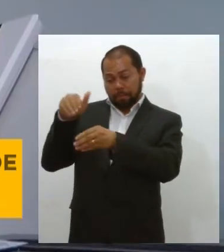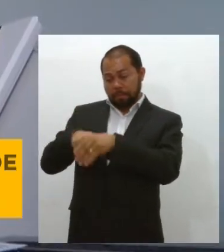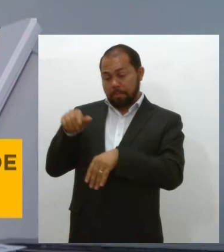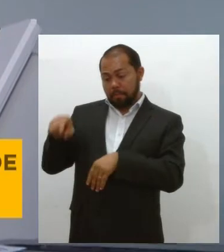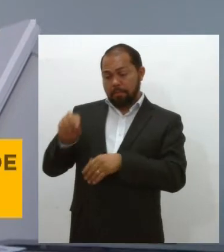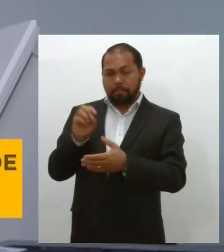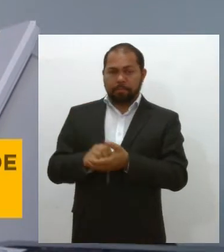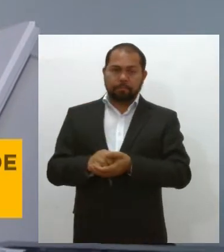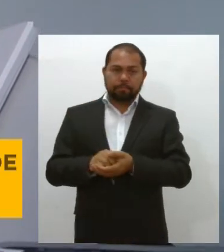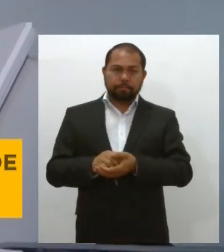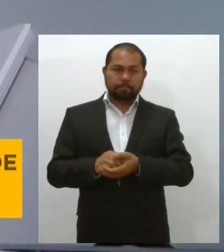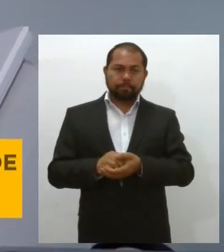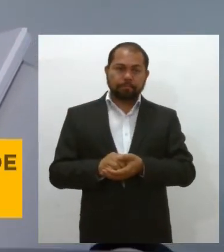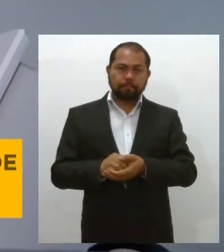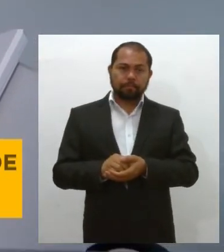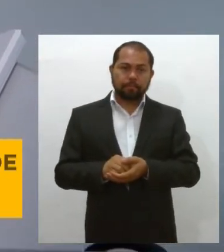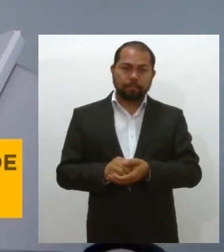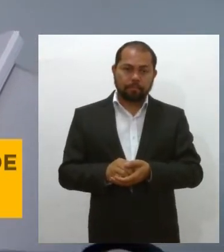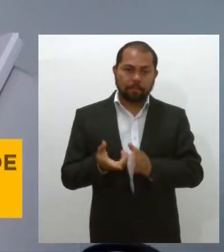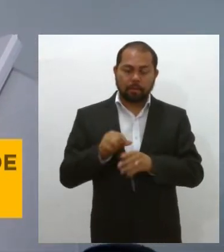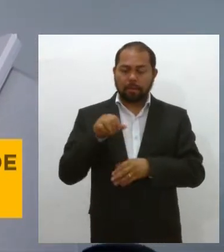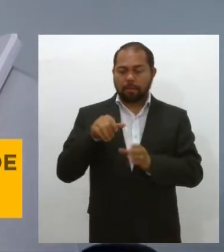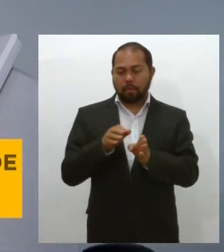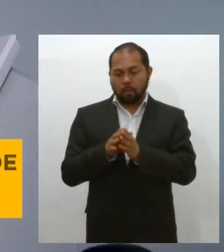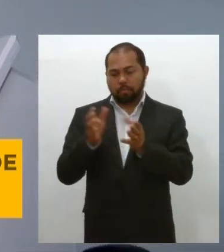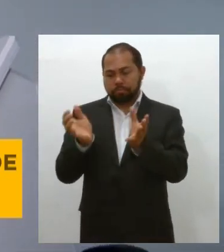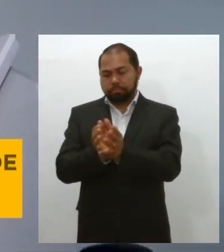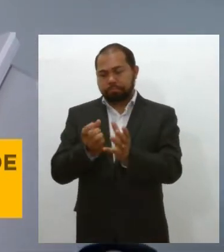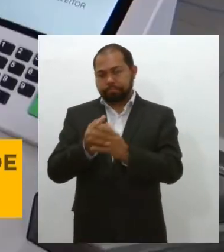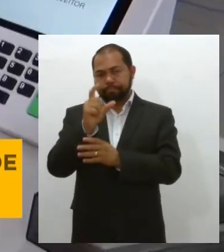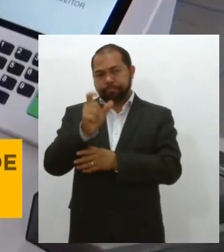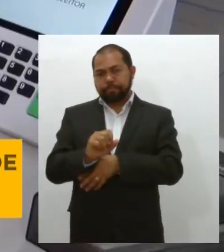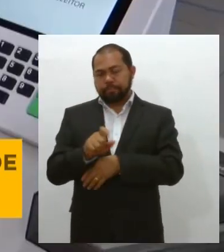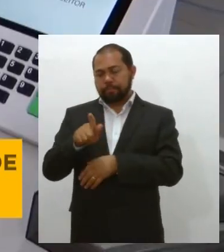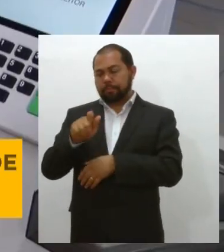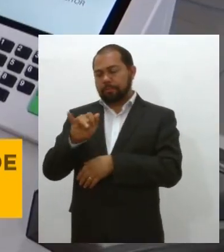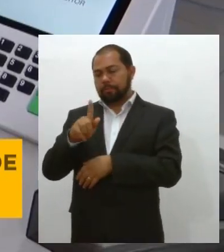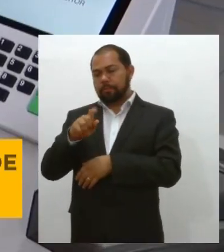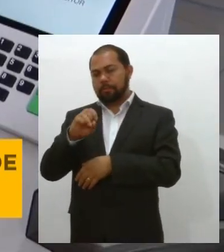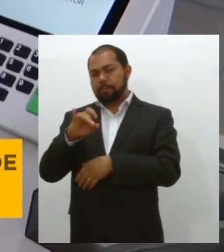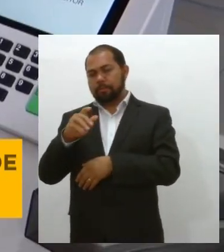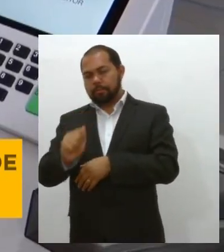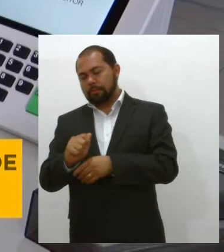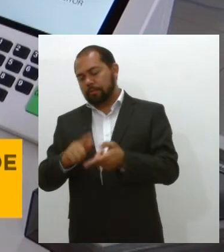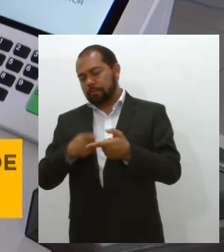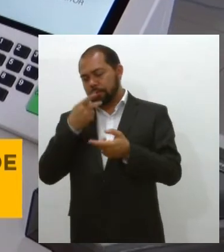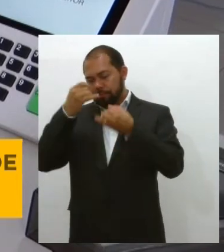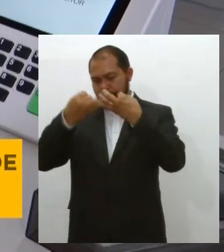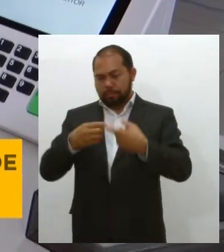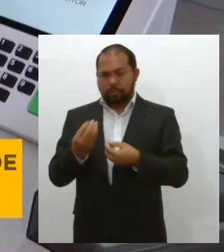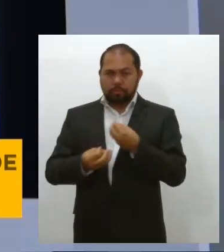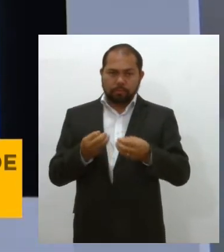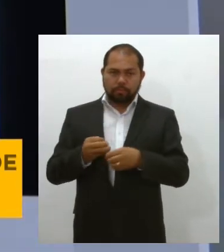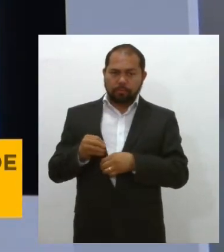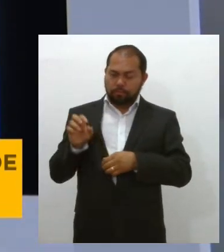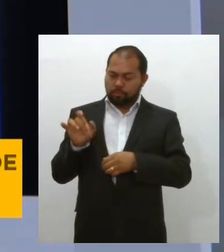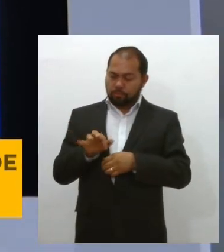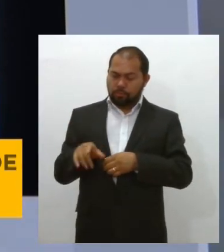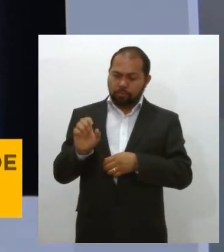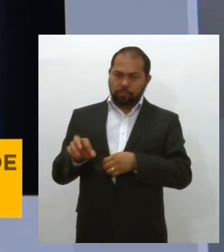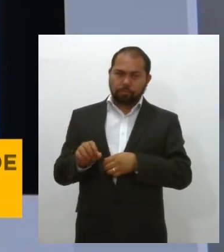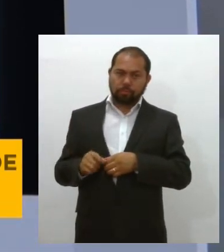O membro da Comissão de Acessibilidade do TRE de Sergipe, Gedalias Bastos, explicou como as urnas eletrônicas identificam